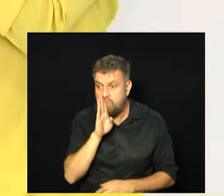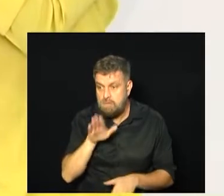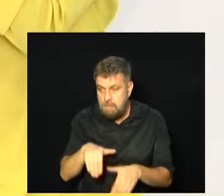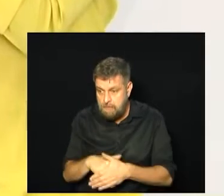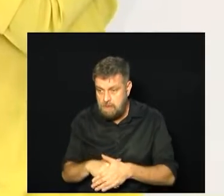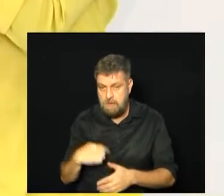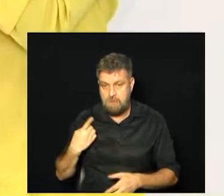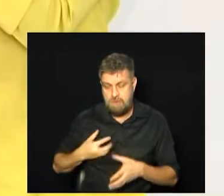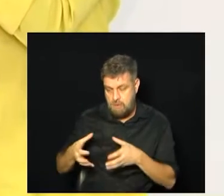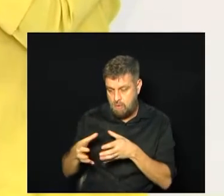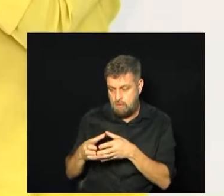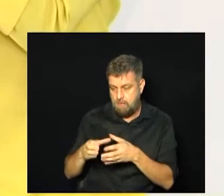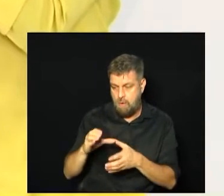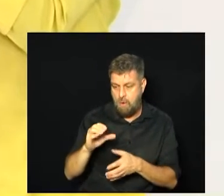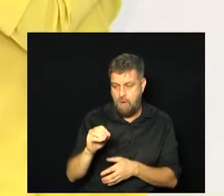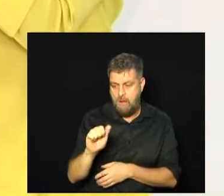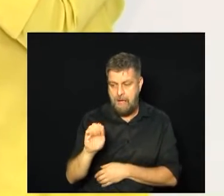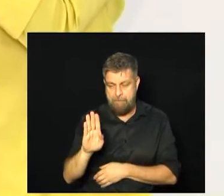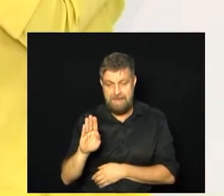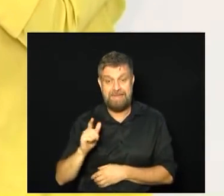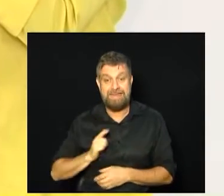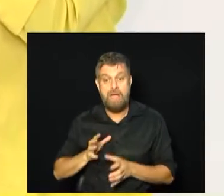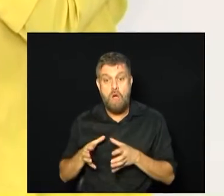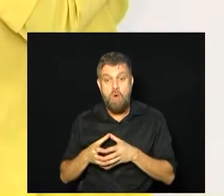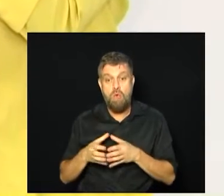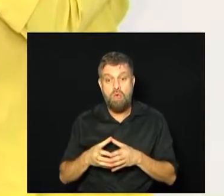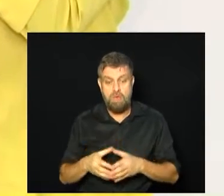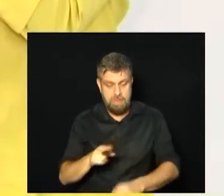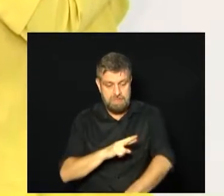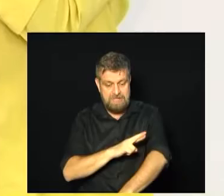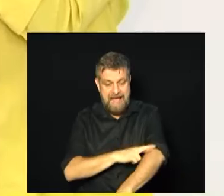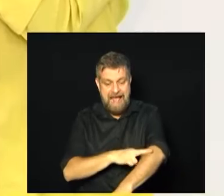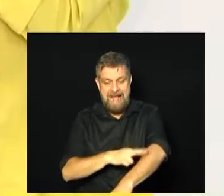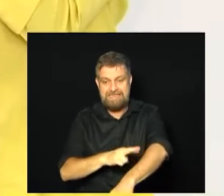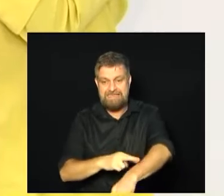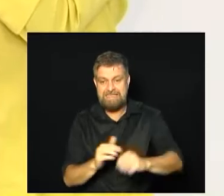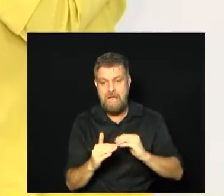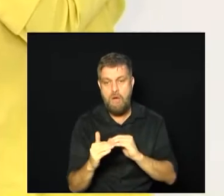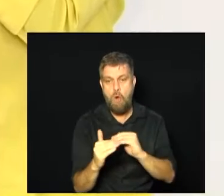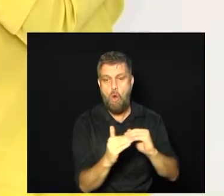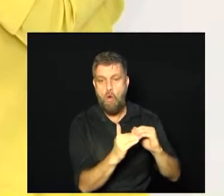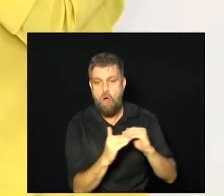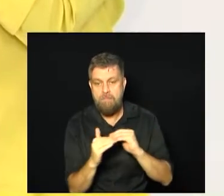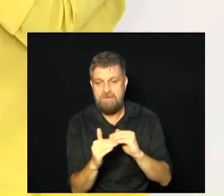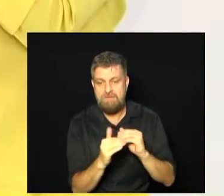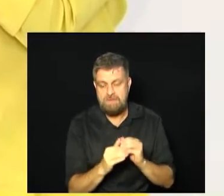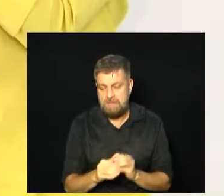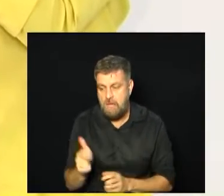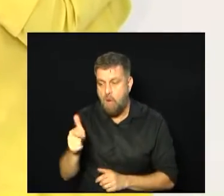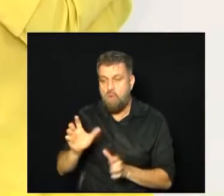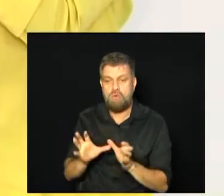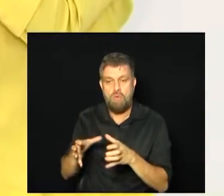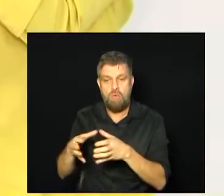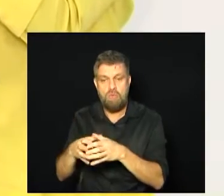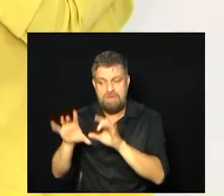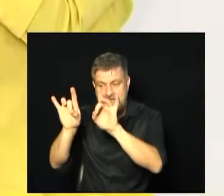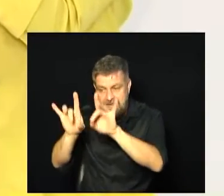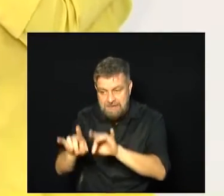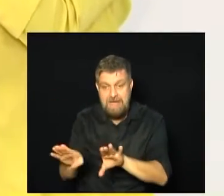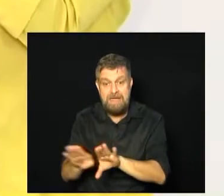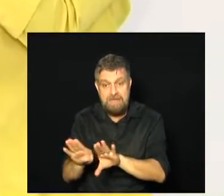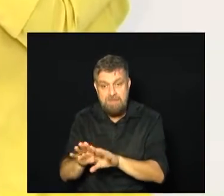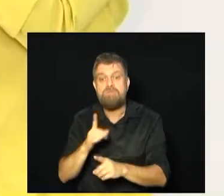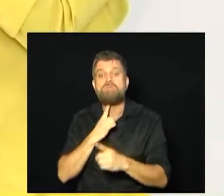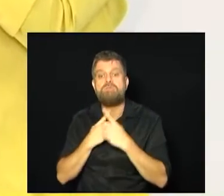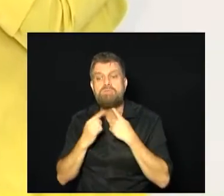né, baseada na sua comissão da igualdade racial, como outros órgãos especializados também estão dispostos